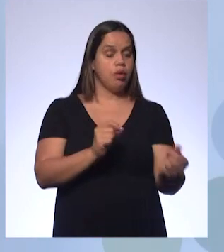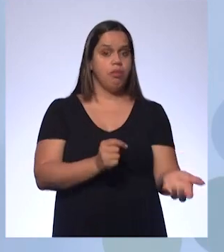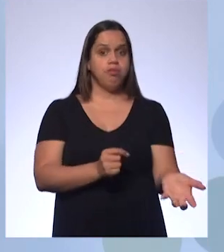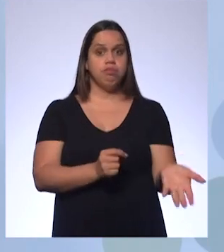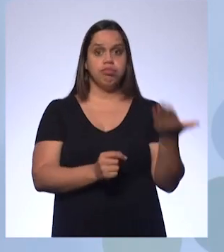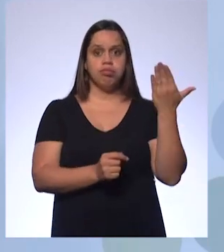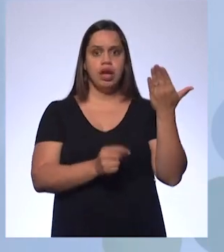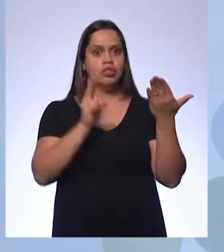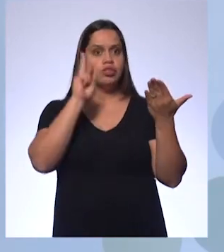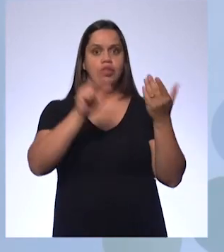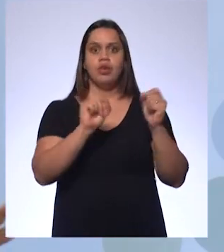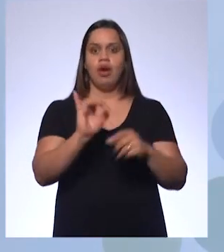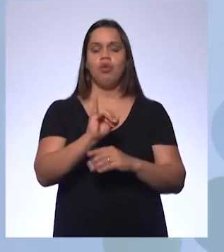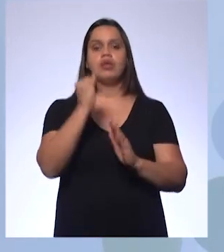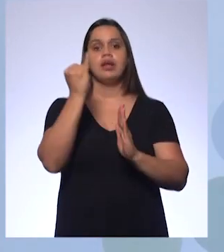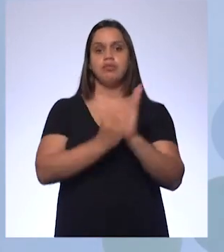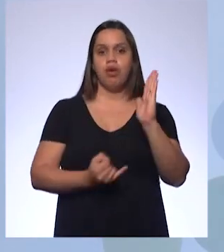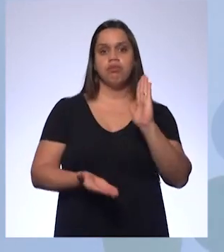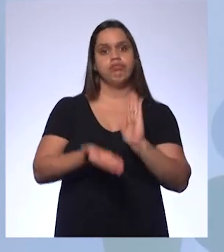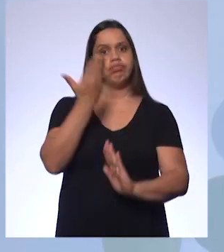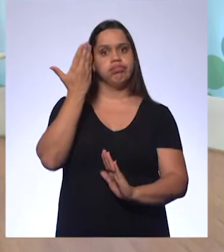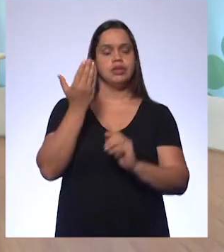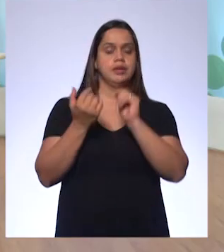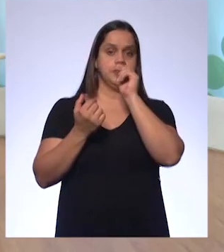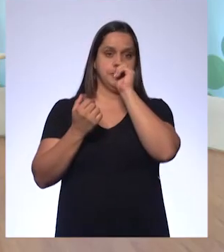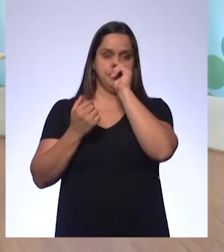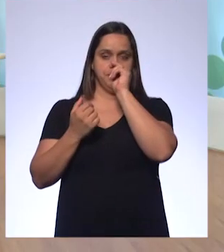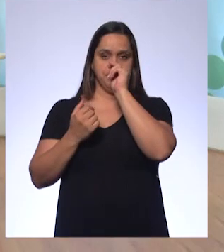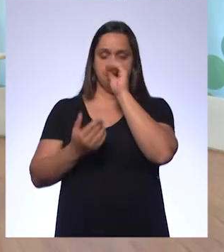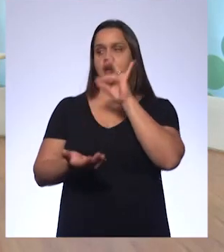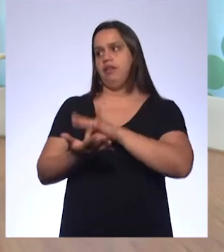sempre tem os vilões da inflação aqui e ali, né? E aí